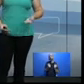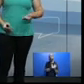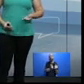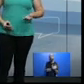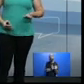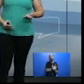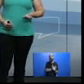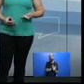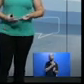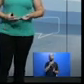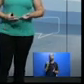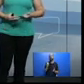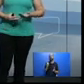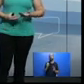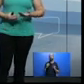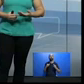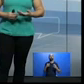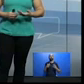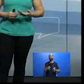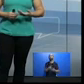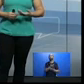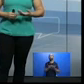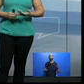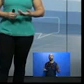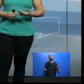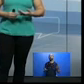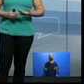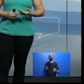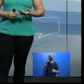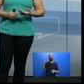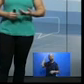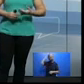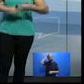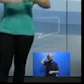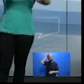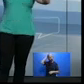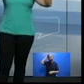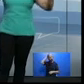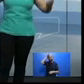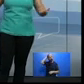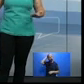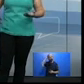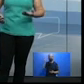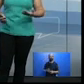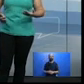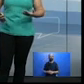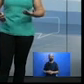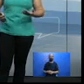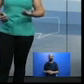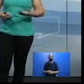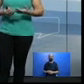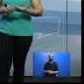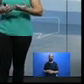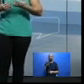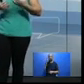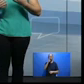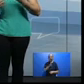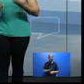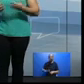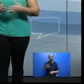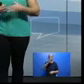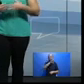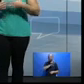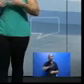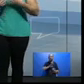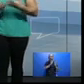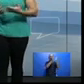inteiras, né, da população indígena. O Brasil era todo habitado por índios de várias